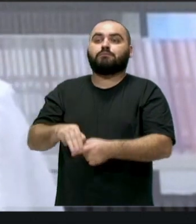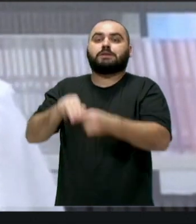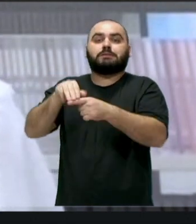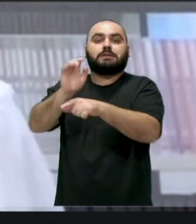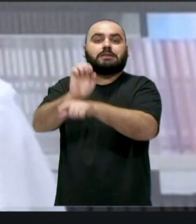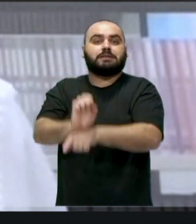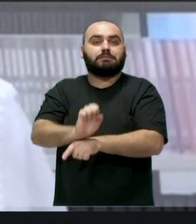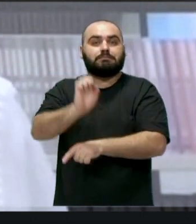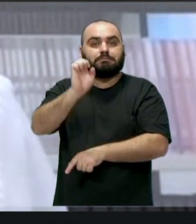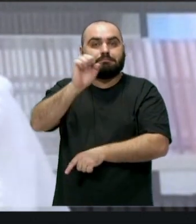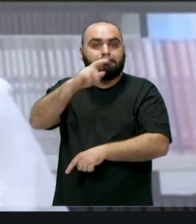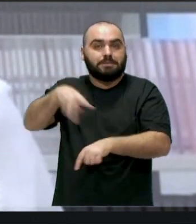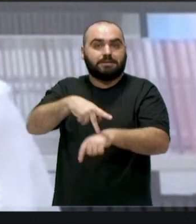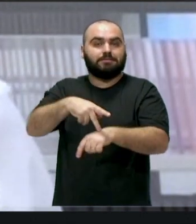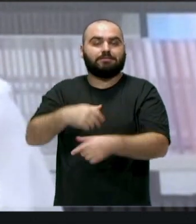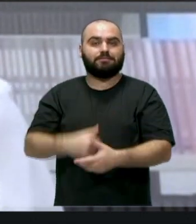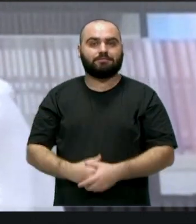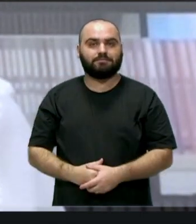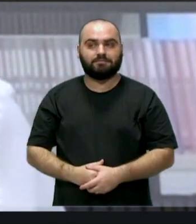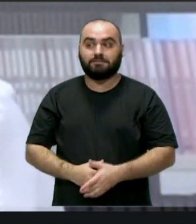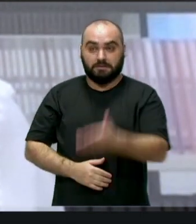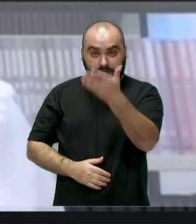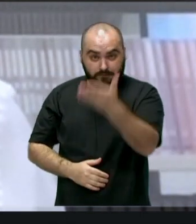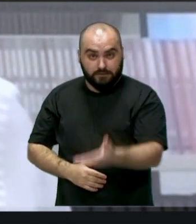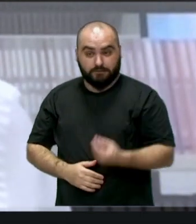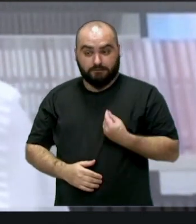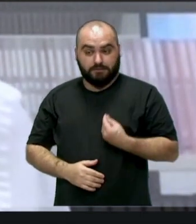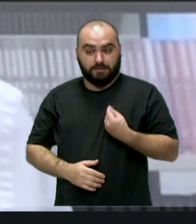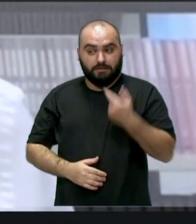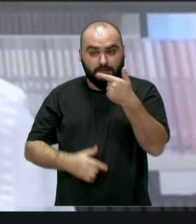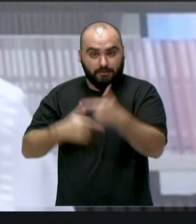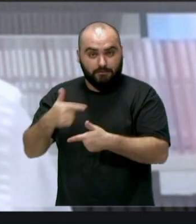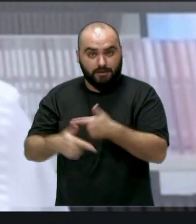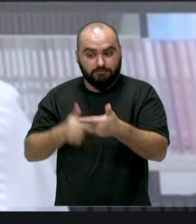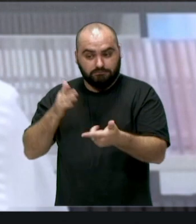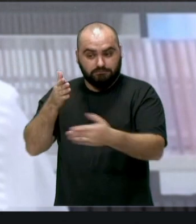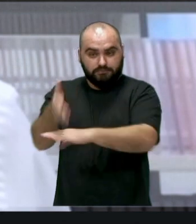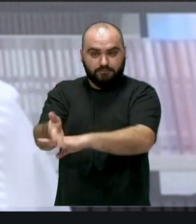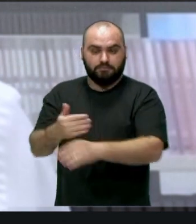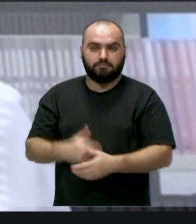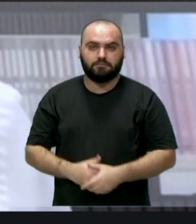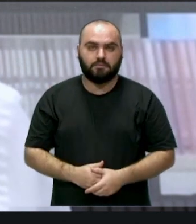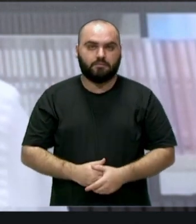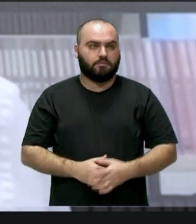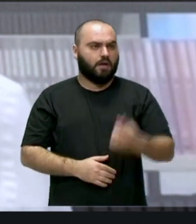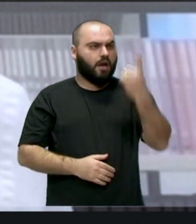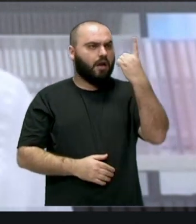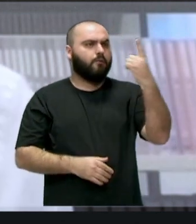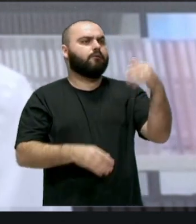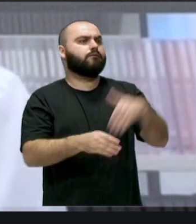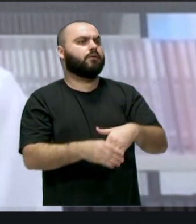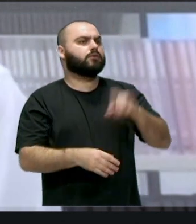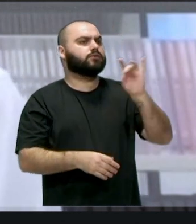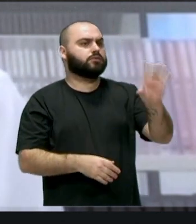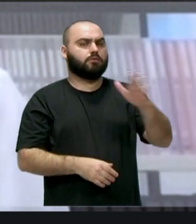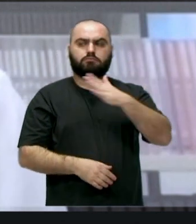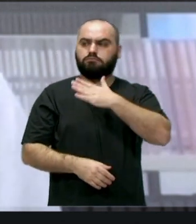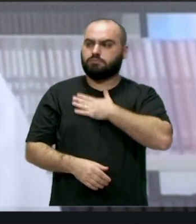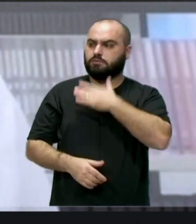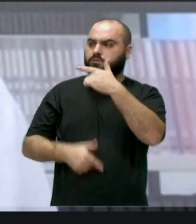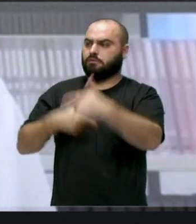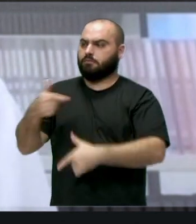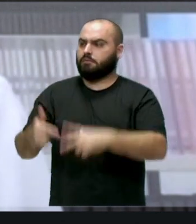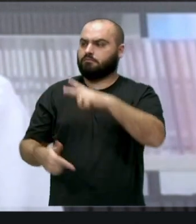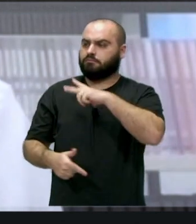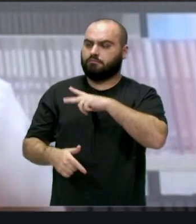Então, você está inserido nesse processo todo. É assim como eu falo quanto ao voto. Ah, mas é um voto só. É o meu trabalho individual.